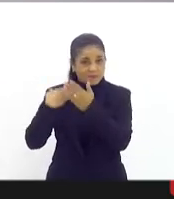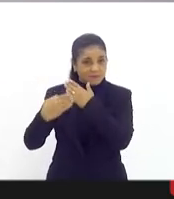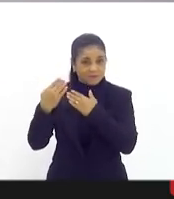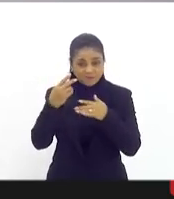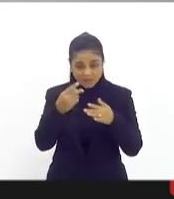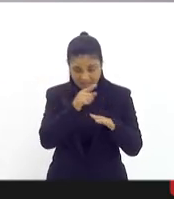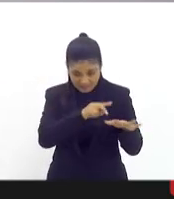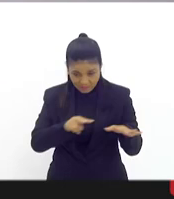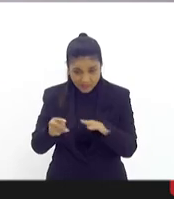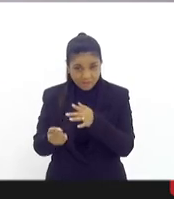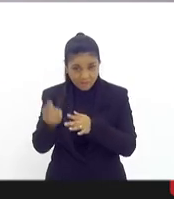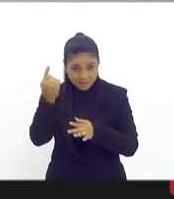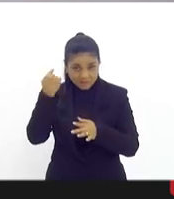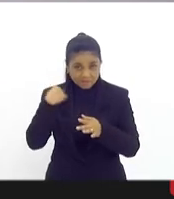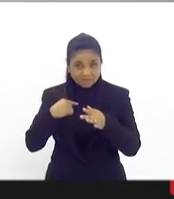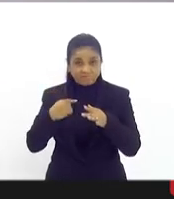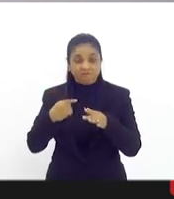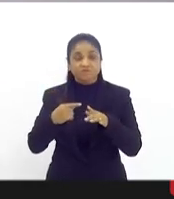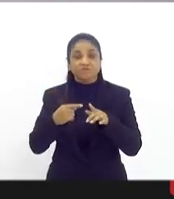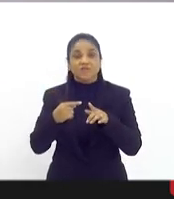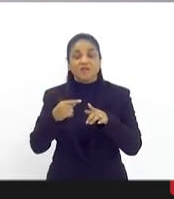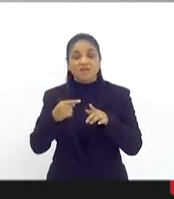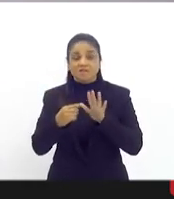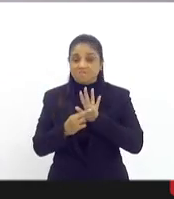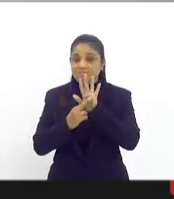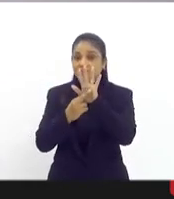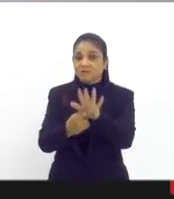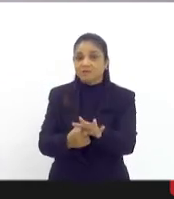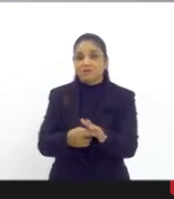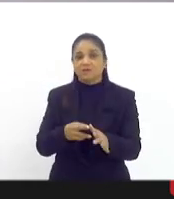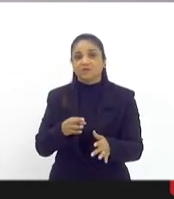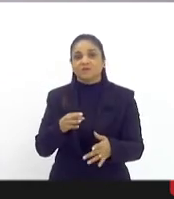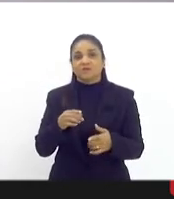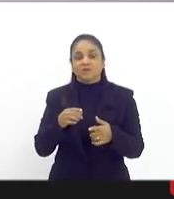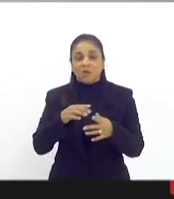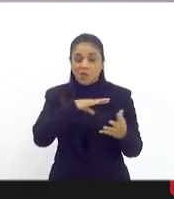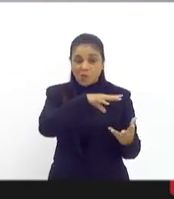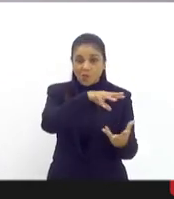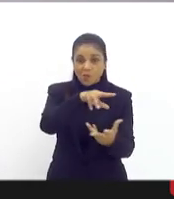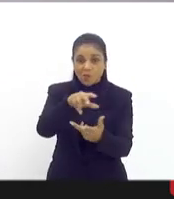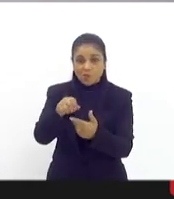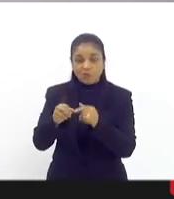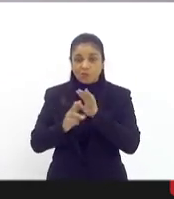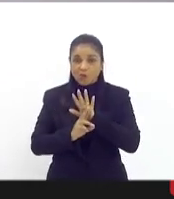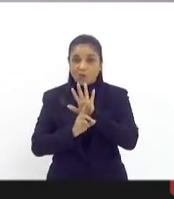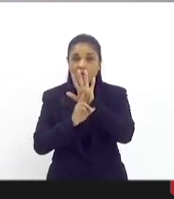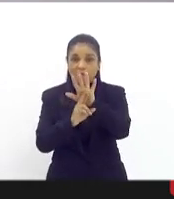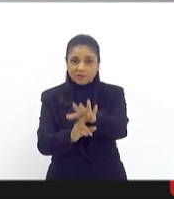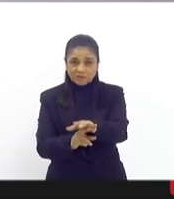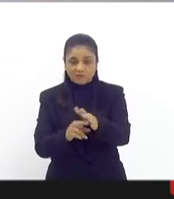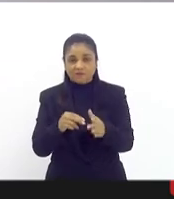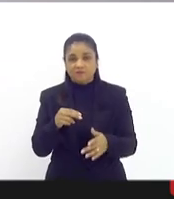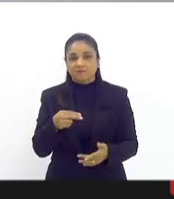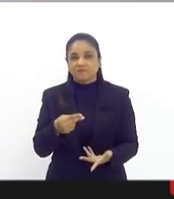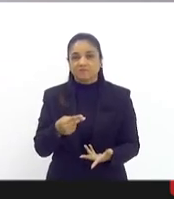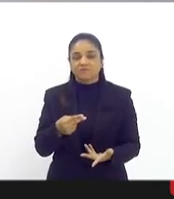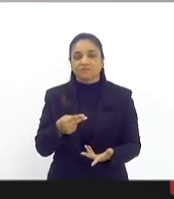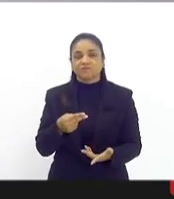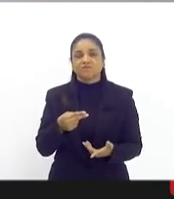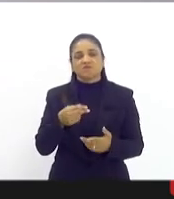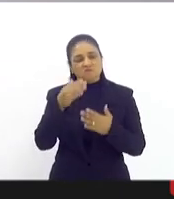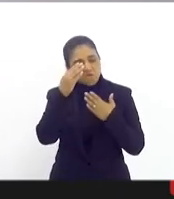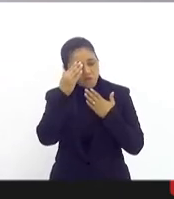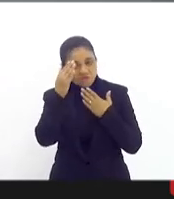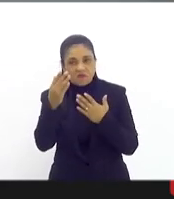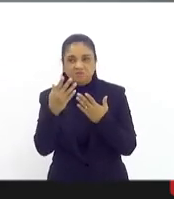imenso que a gente tenha um Felipe Neto representando a gente mundo afora por aí. Então, Felipe, mais uma vez, muitíssimo obrigada por você aceitar o